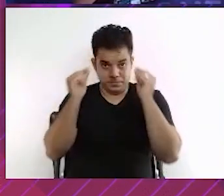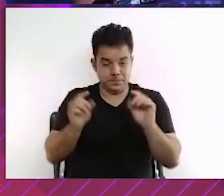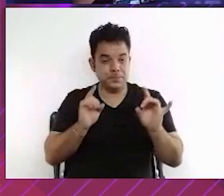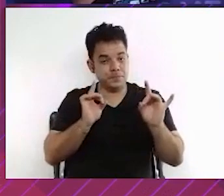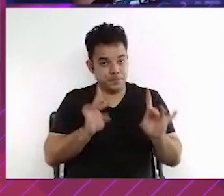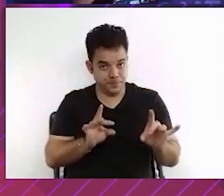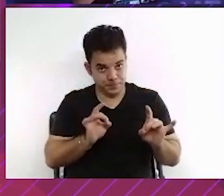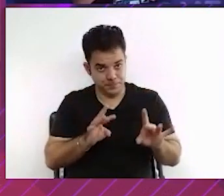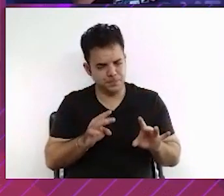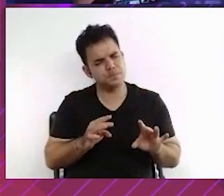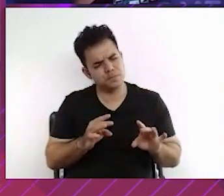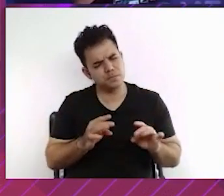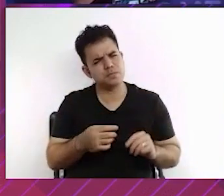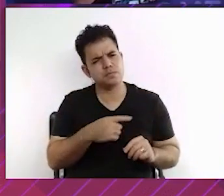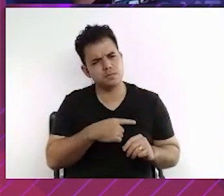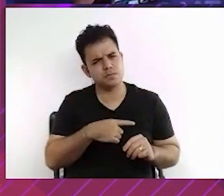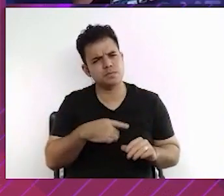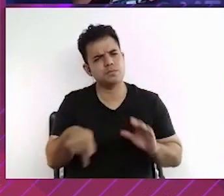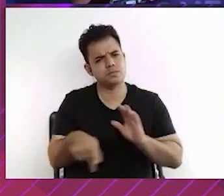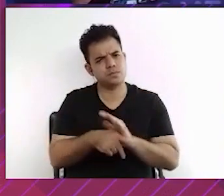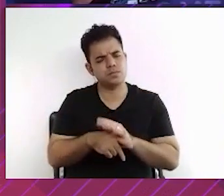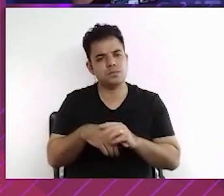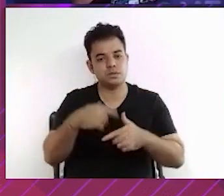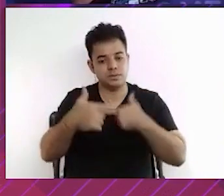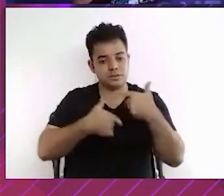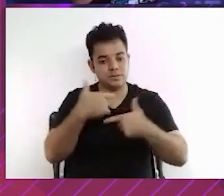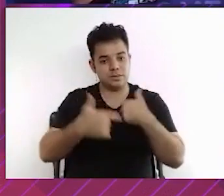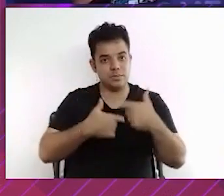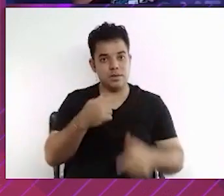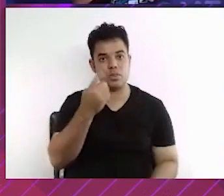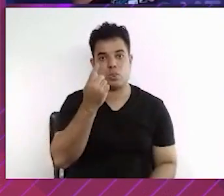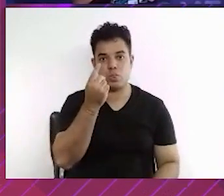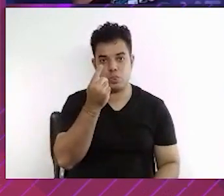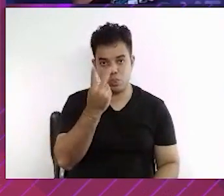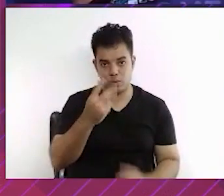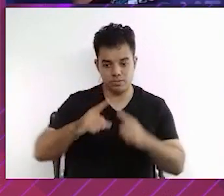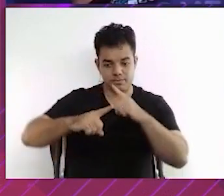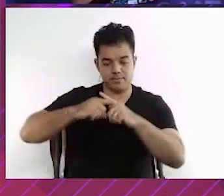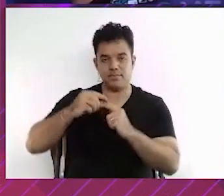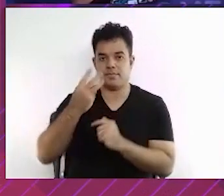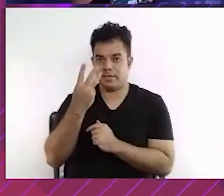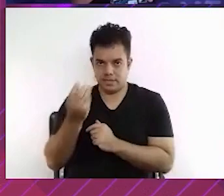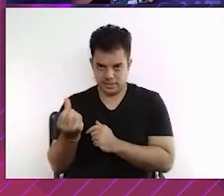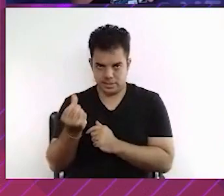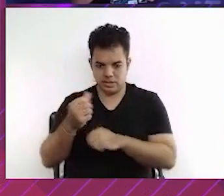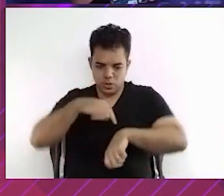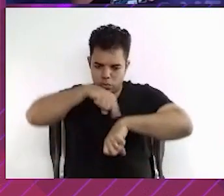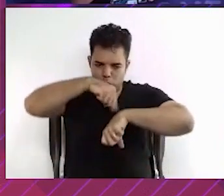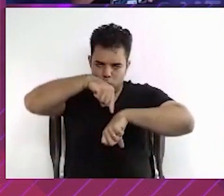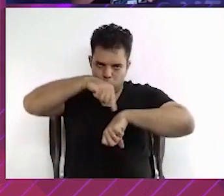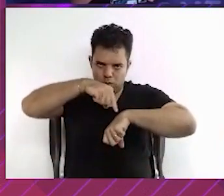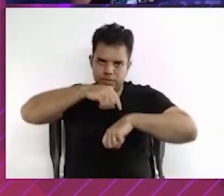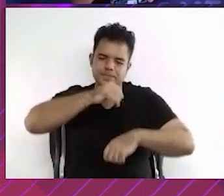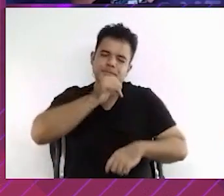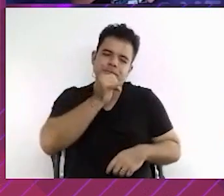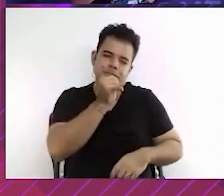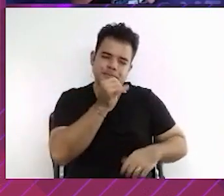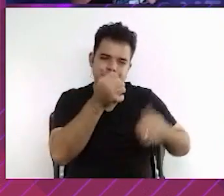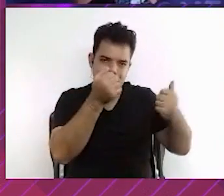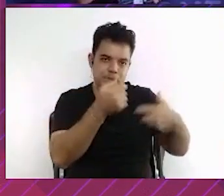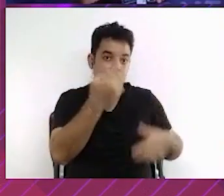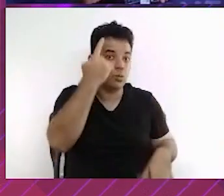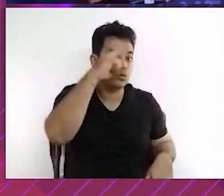é tipicamente 12 por 36. Isso significa que o técnico de enfermagem ele vai trabalhar um